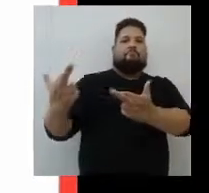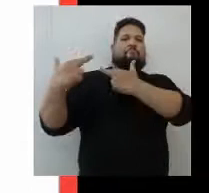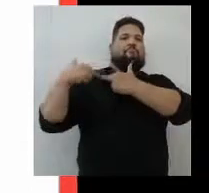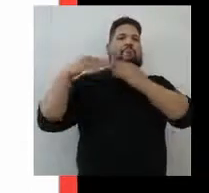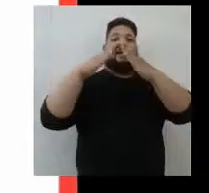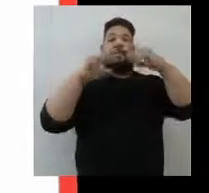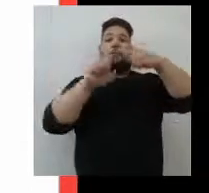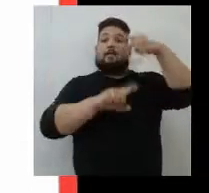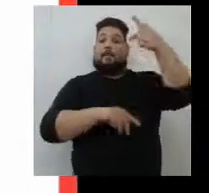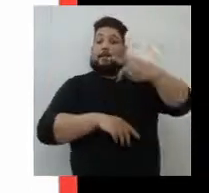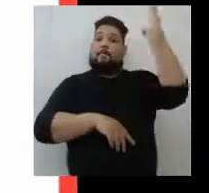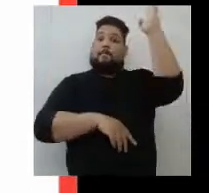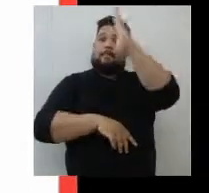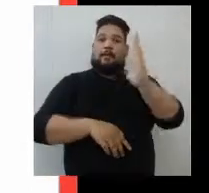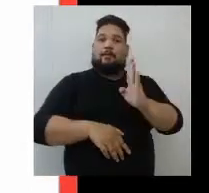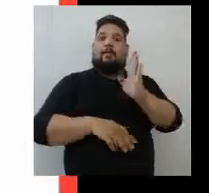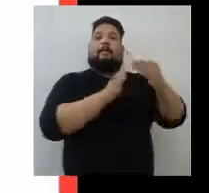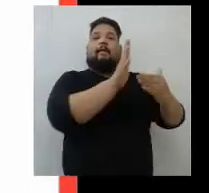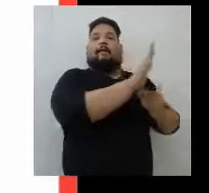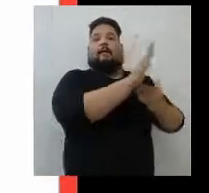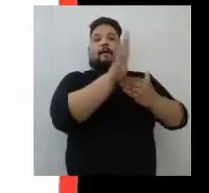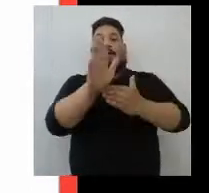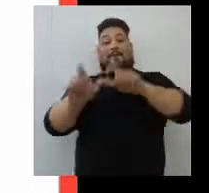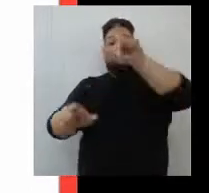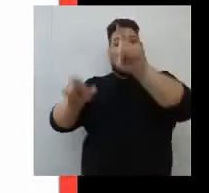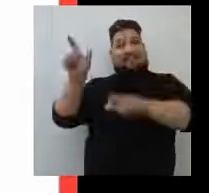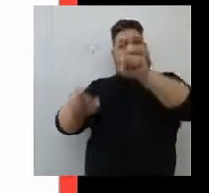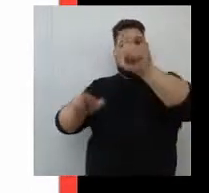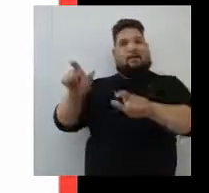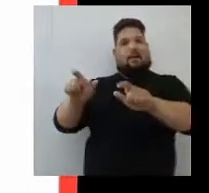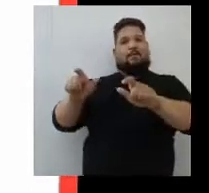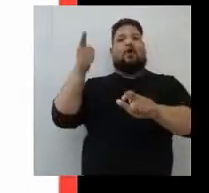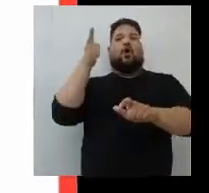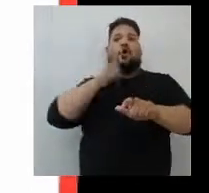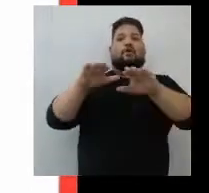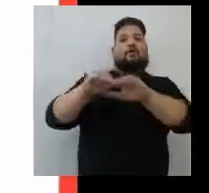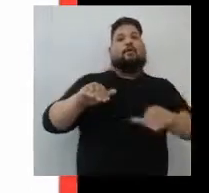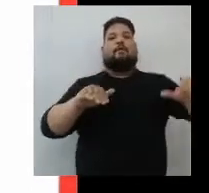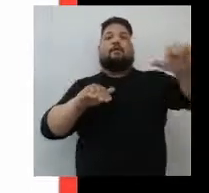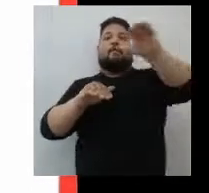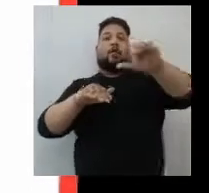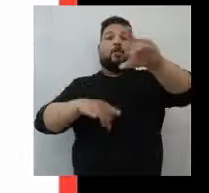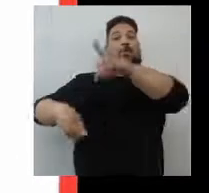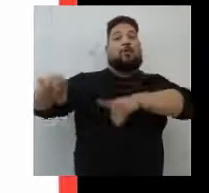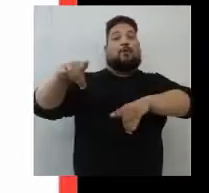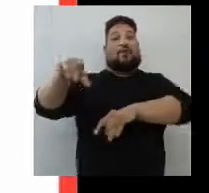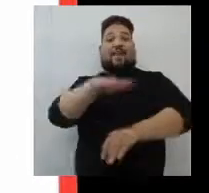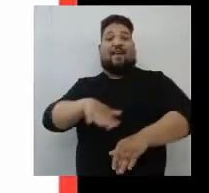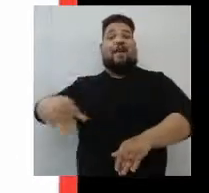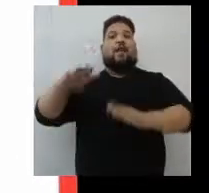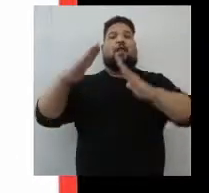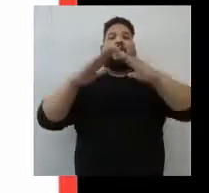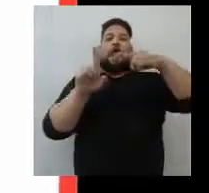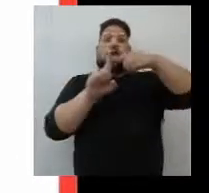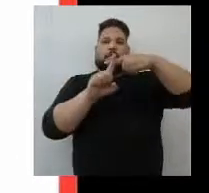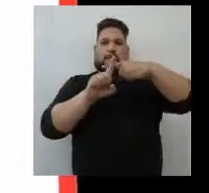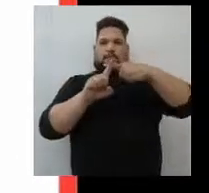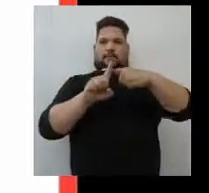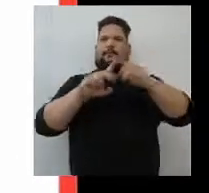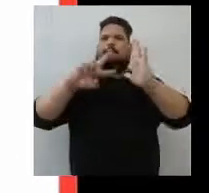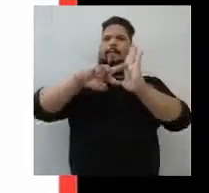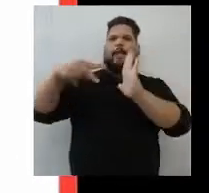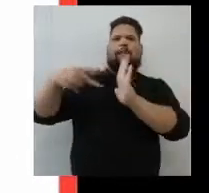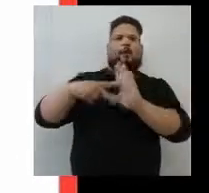nomes para os mais altos cargos eclesiásticos. Tá bem? Isso, de certa forma, deixava a